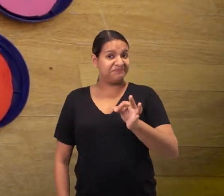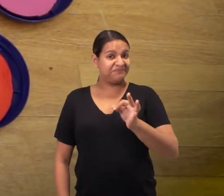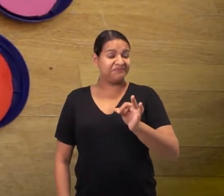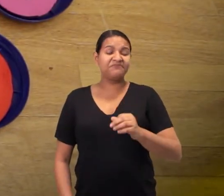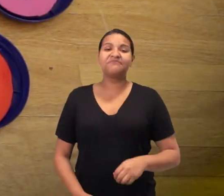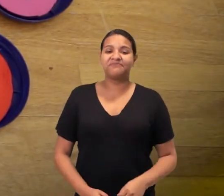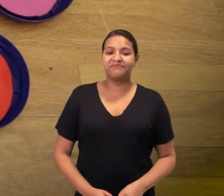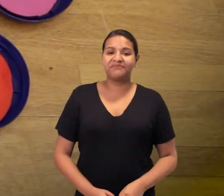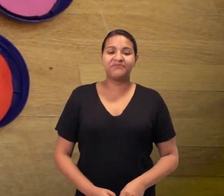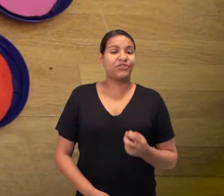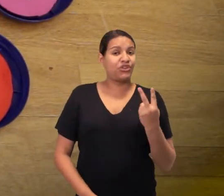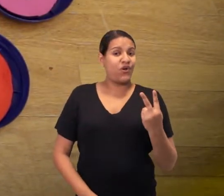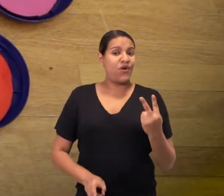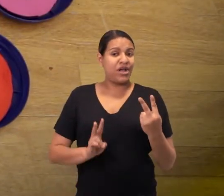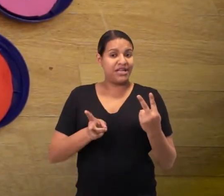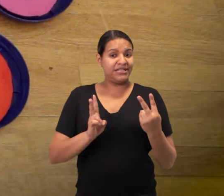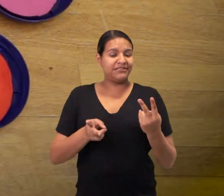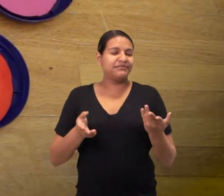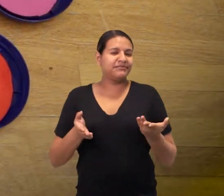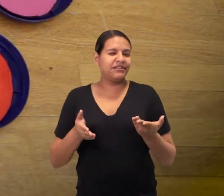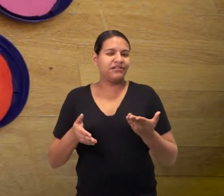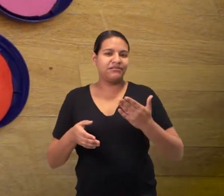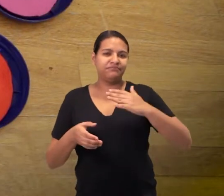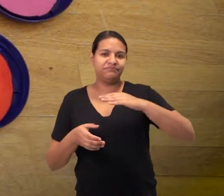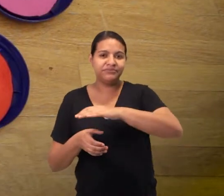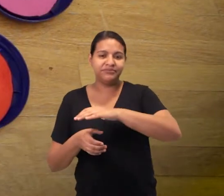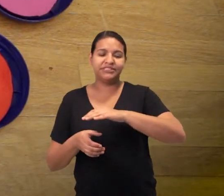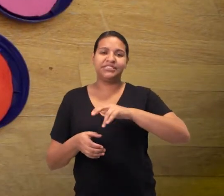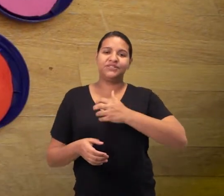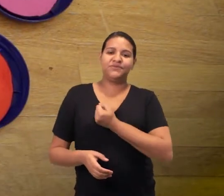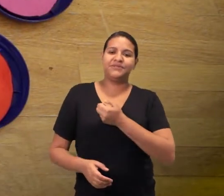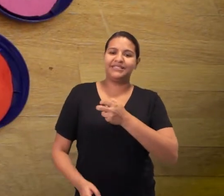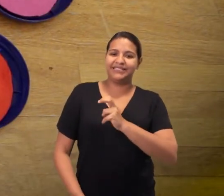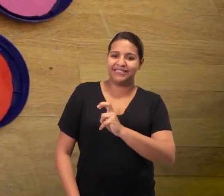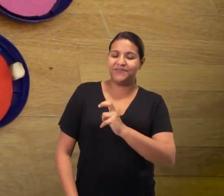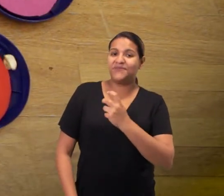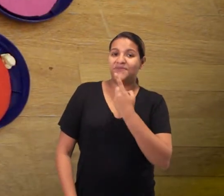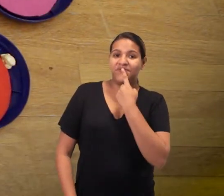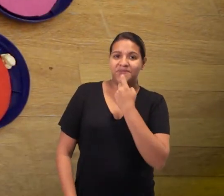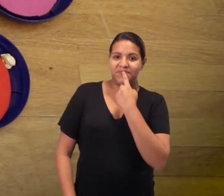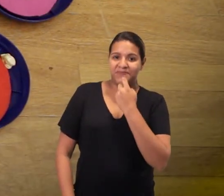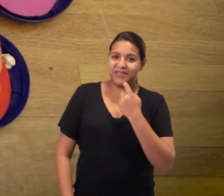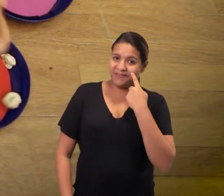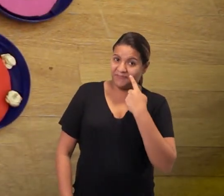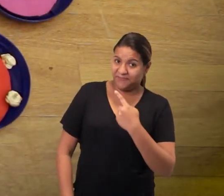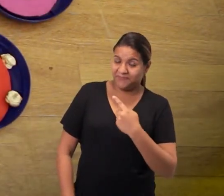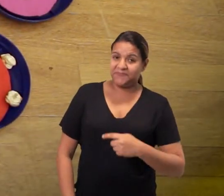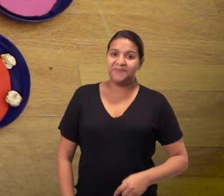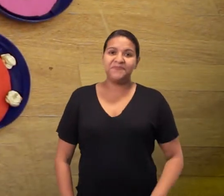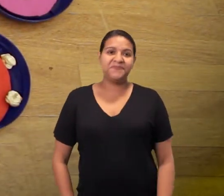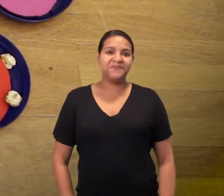Isso! 2 também na tampinha agora de número 5, a vermelha.